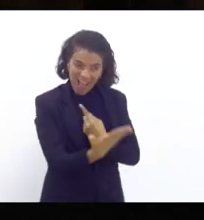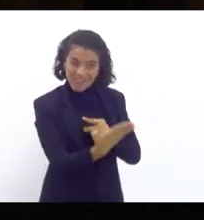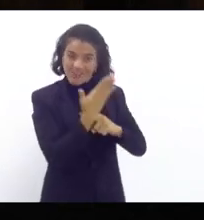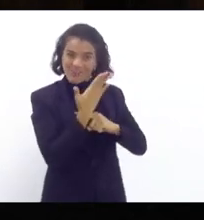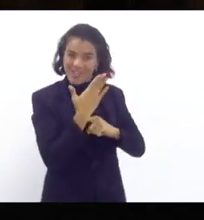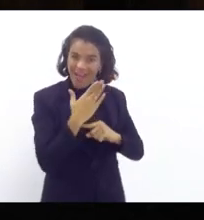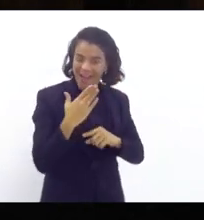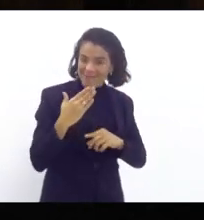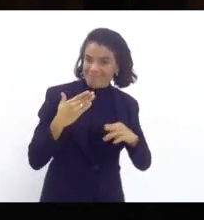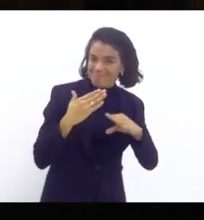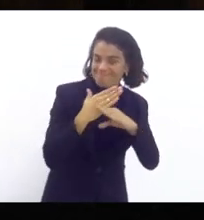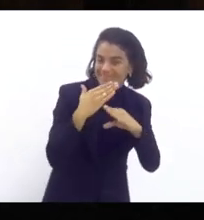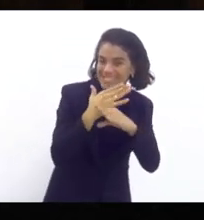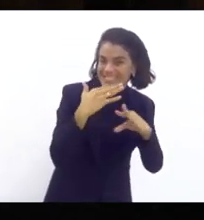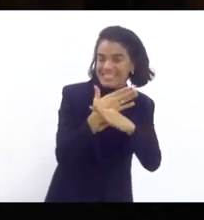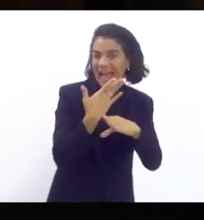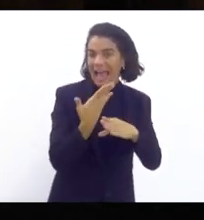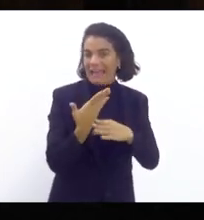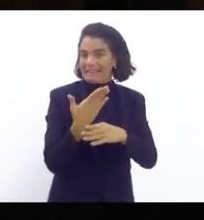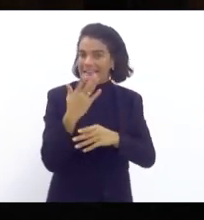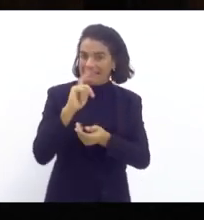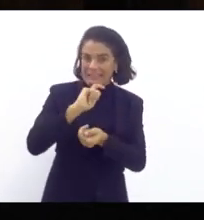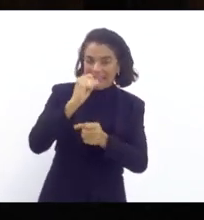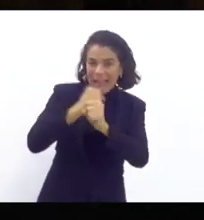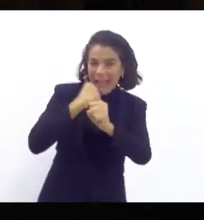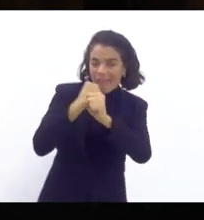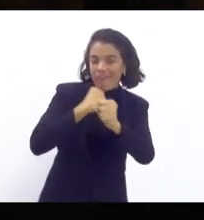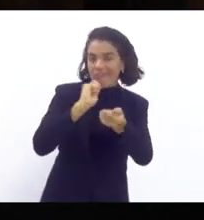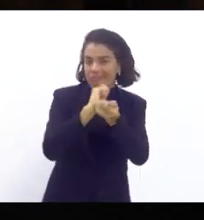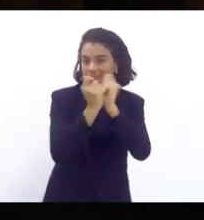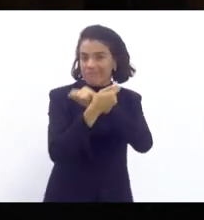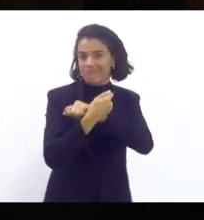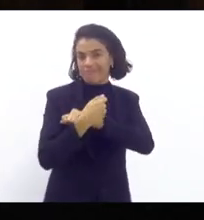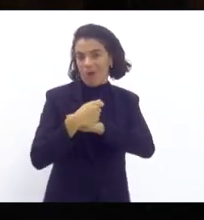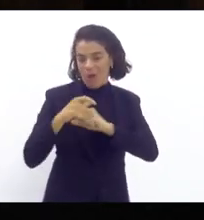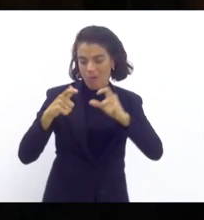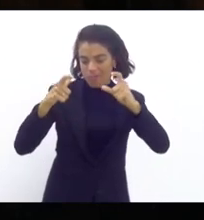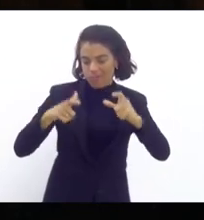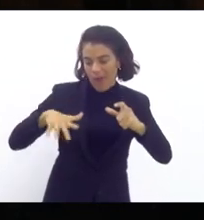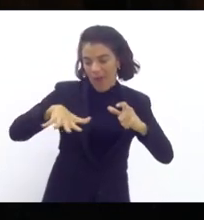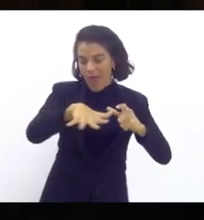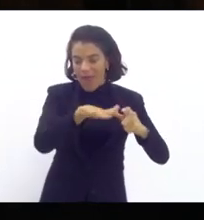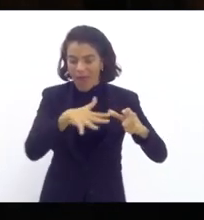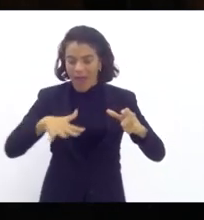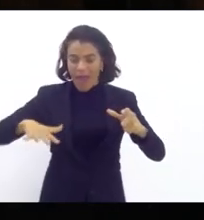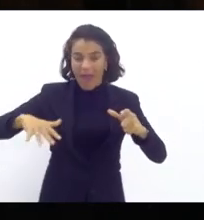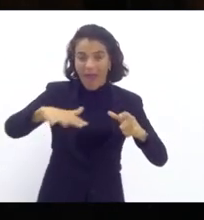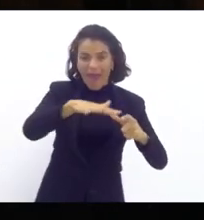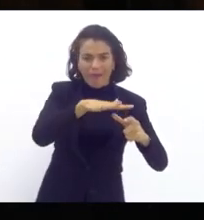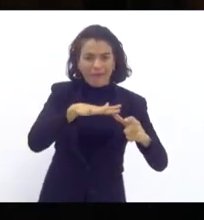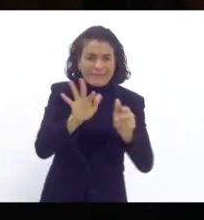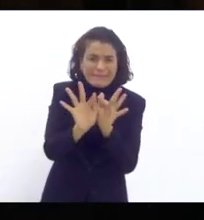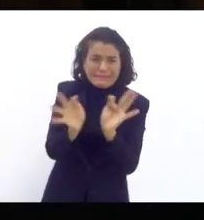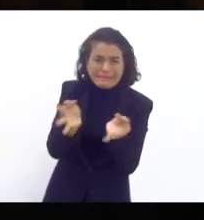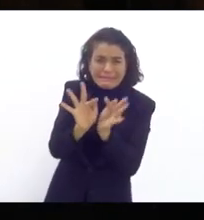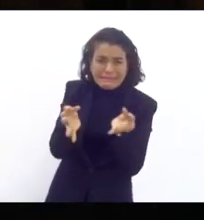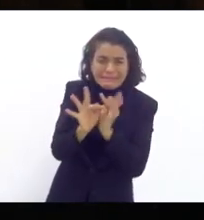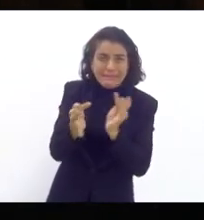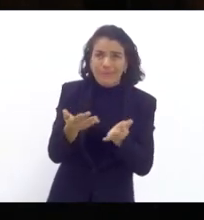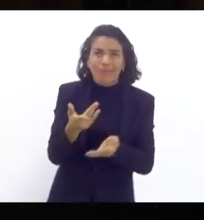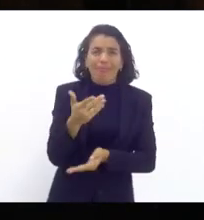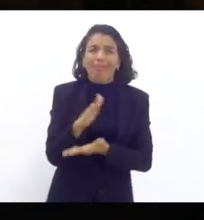legalização, pois a reforma do lago, como eu estou dizendo aqui, era uma simples reforma, não tinha nada